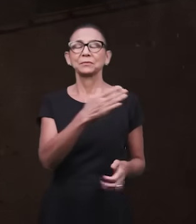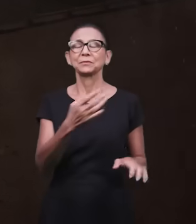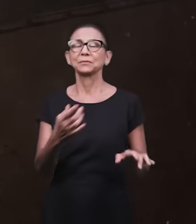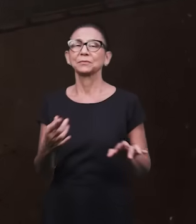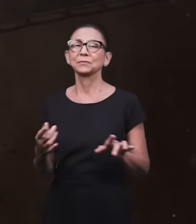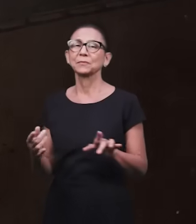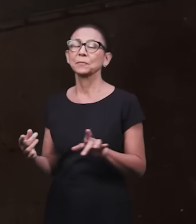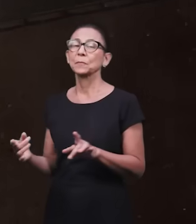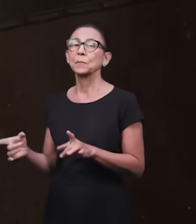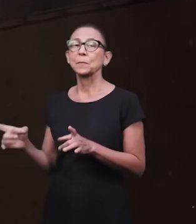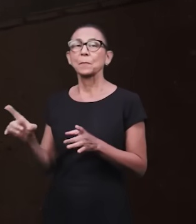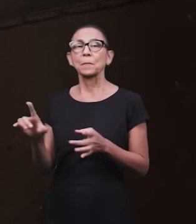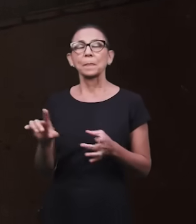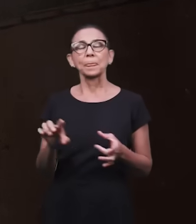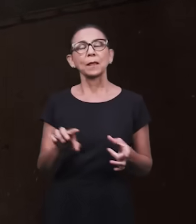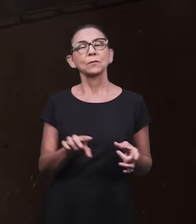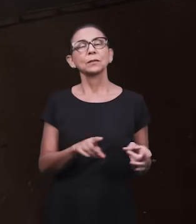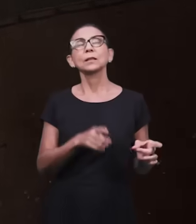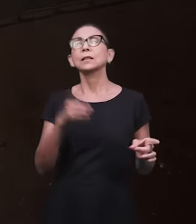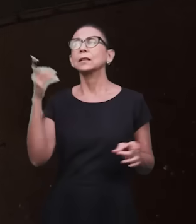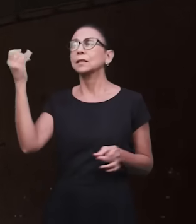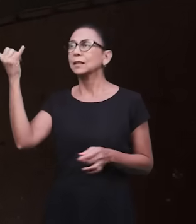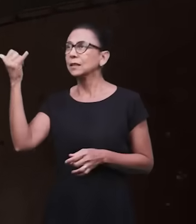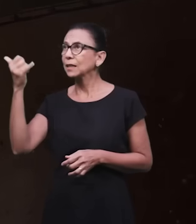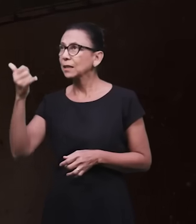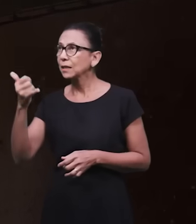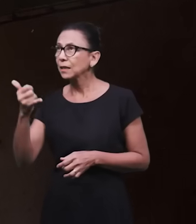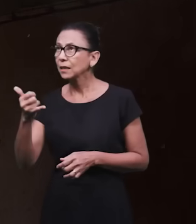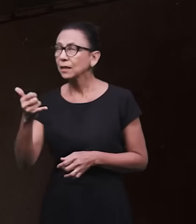Deus, fala,